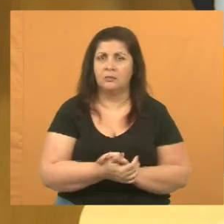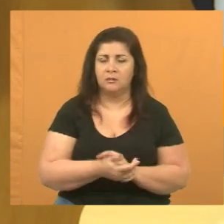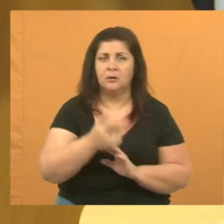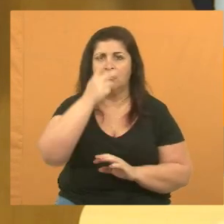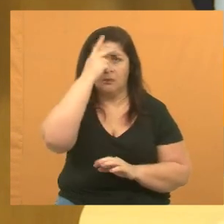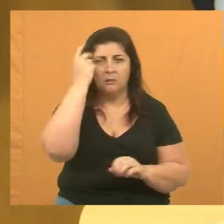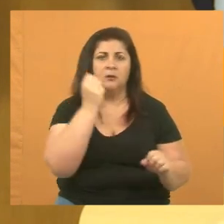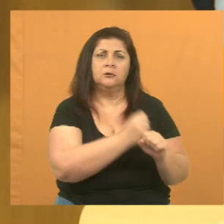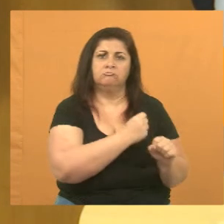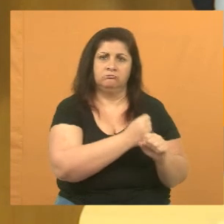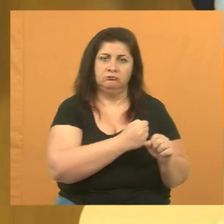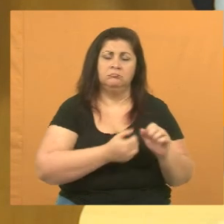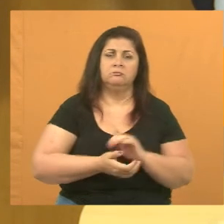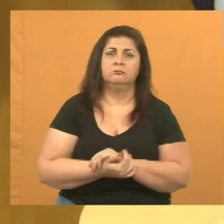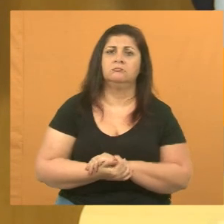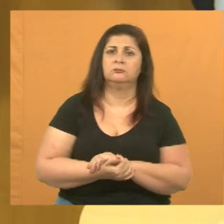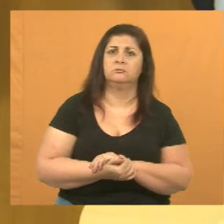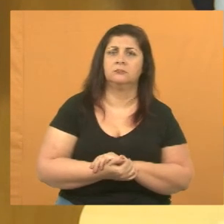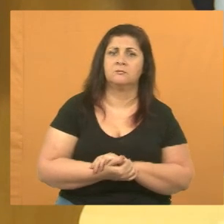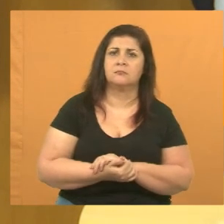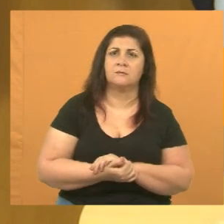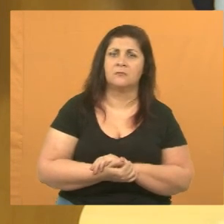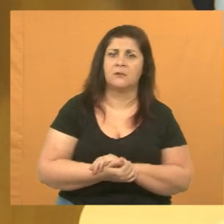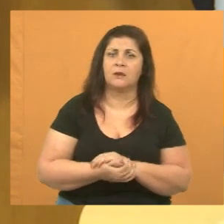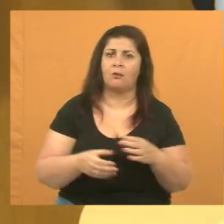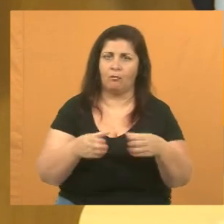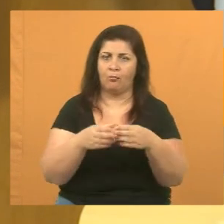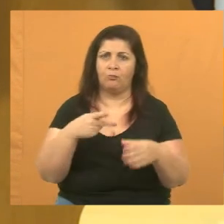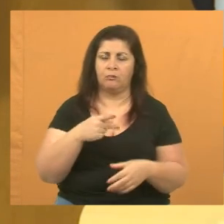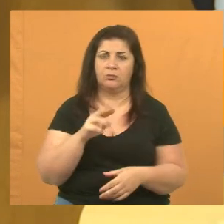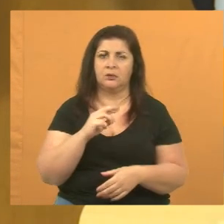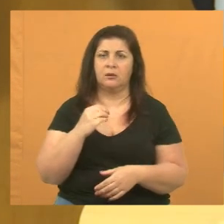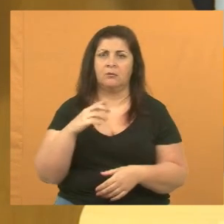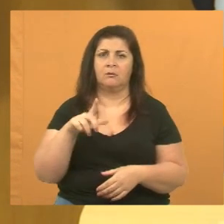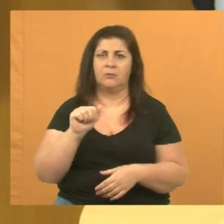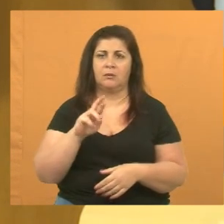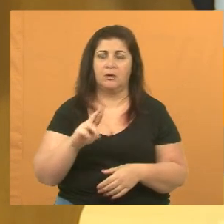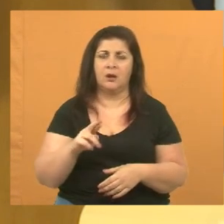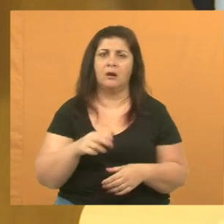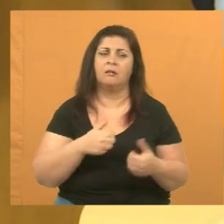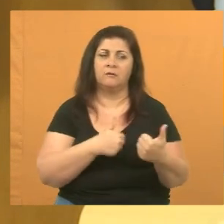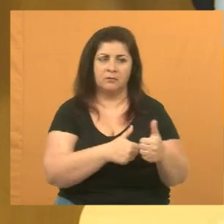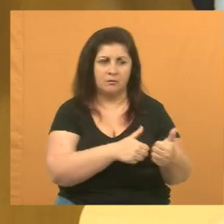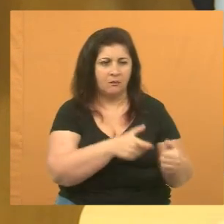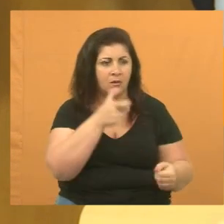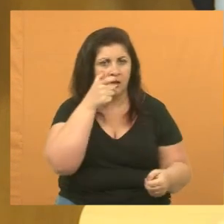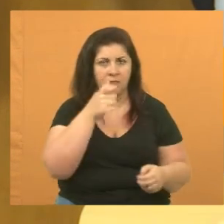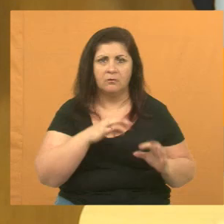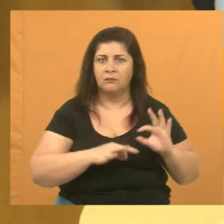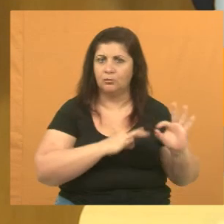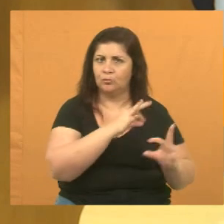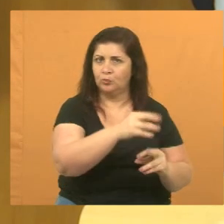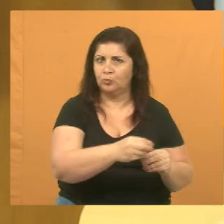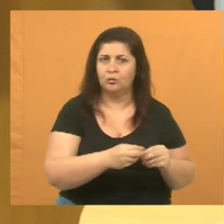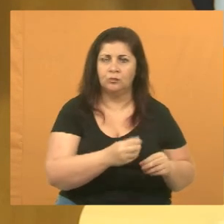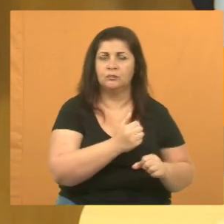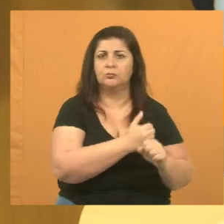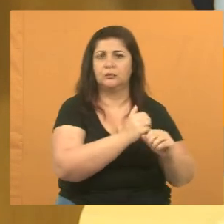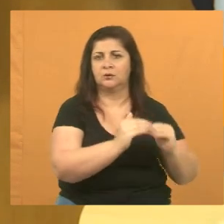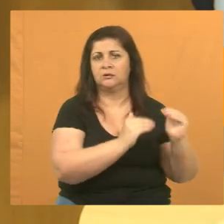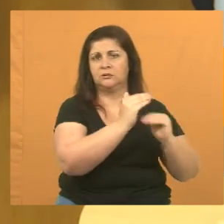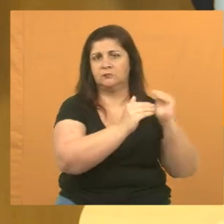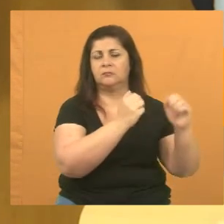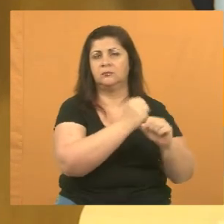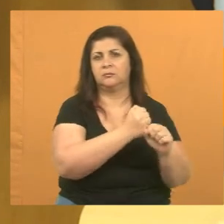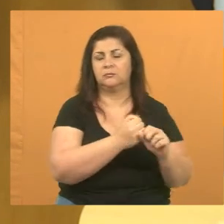vão construir também, né? O pessoal da Prolar vão acompanhar o desenvolvimento dessa obra, a execução